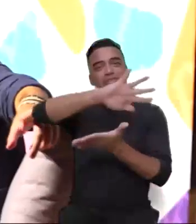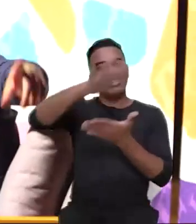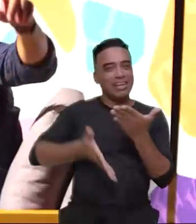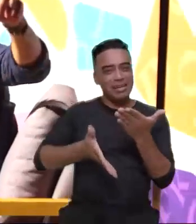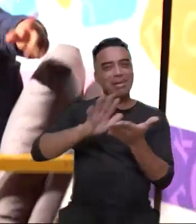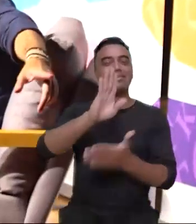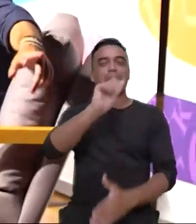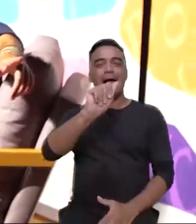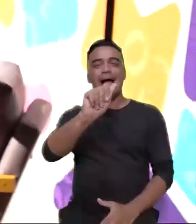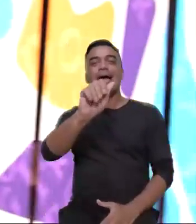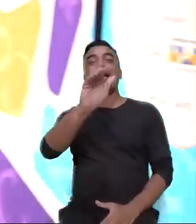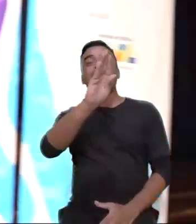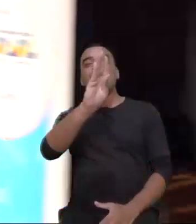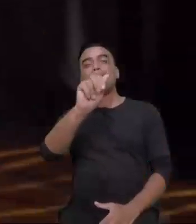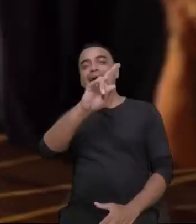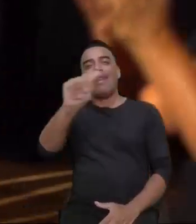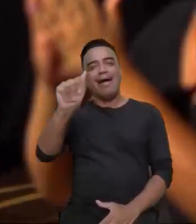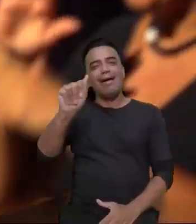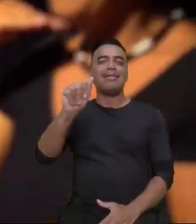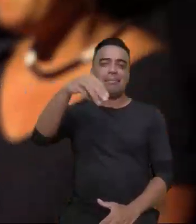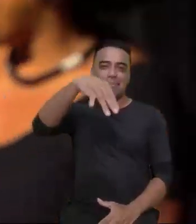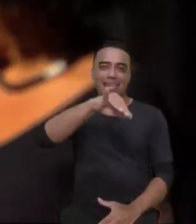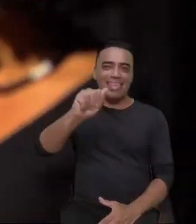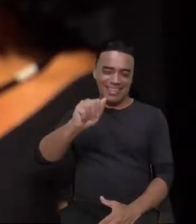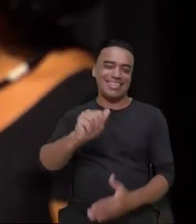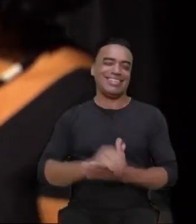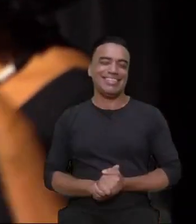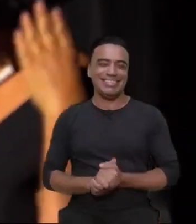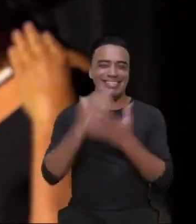Libras, Bárbara, Maria.